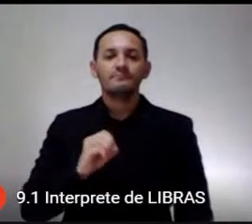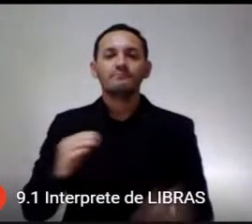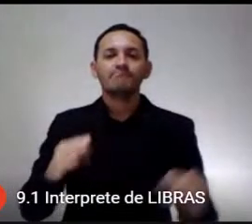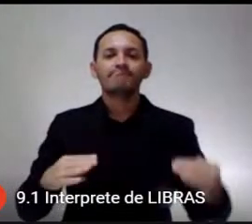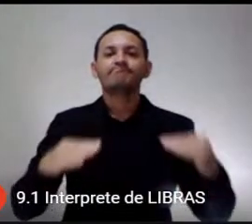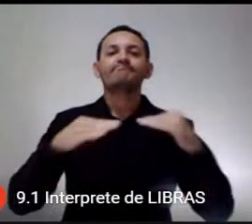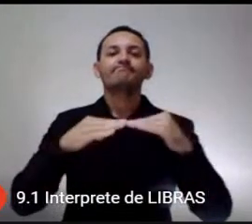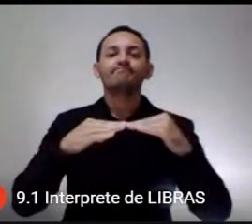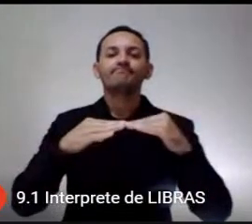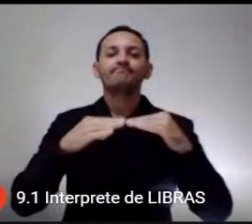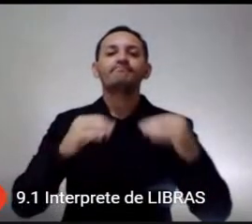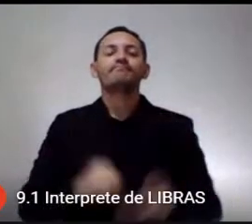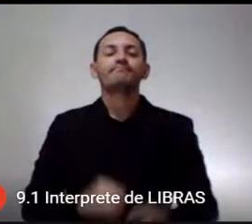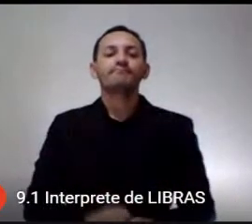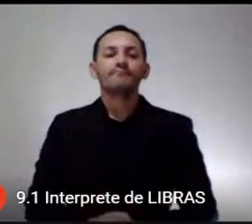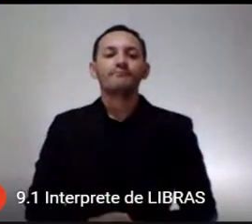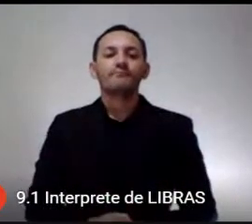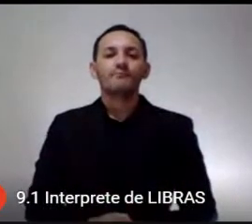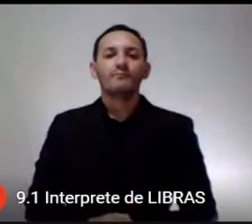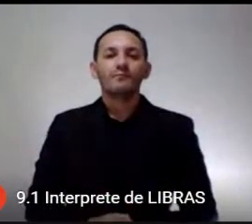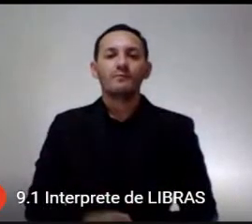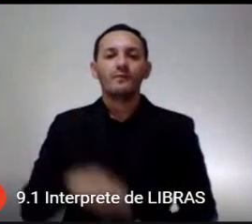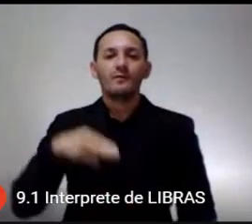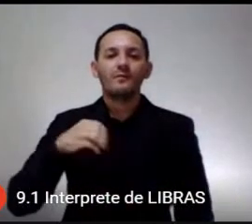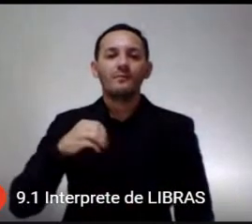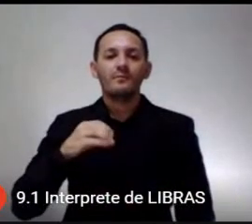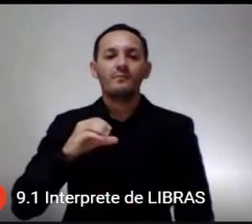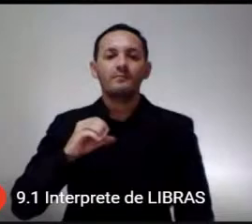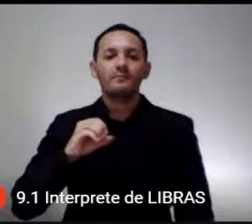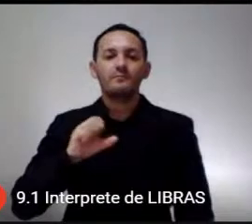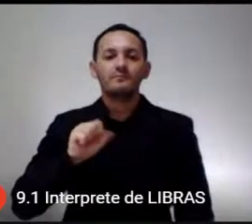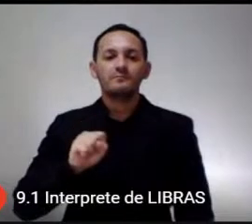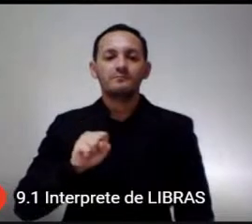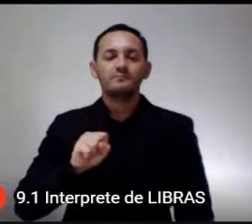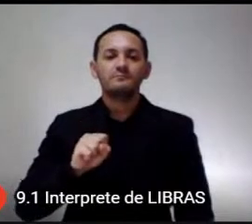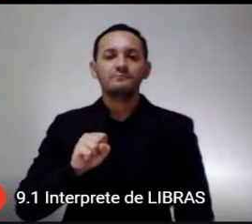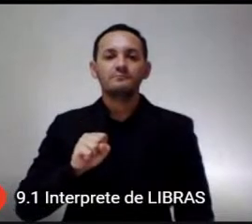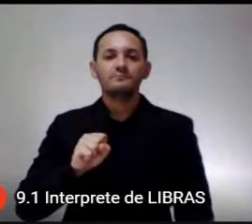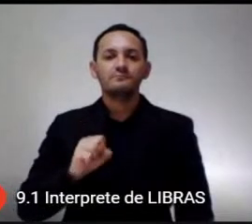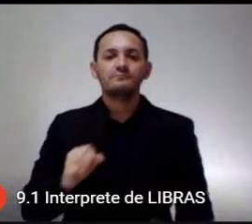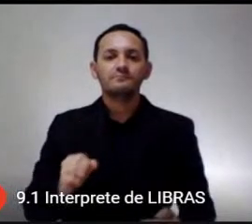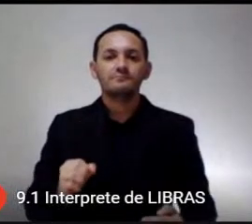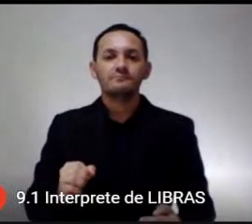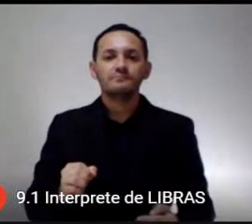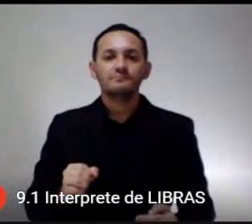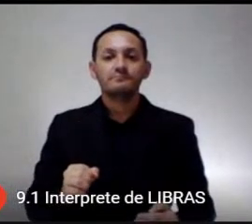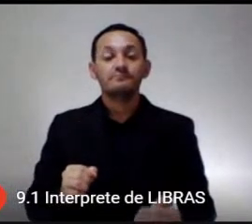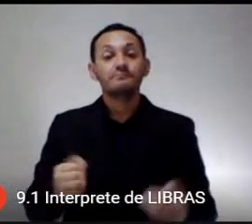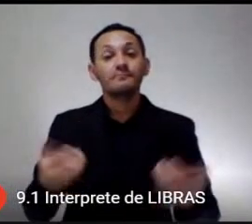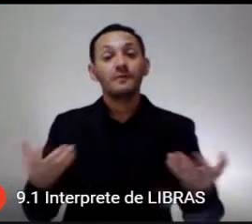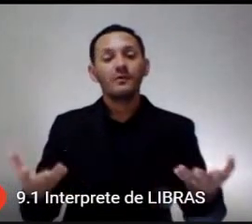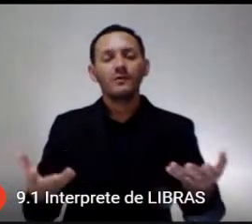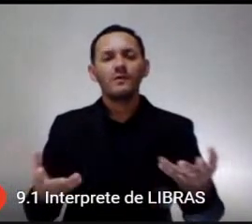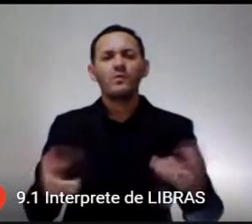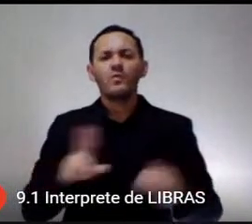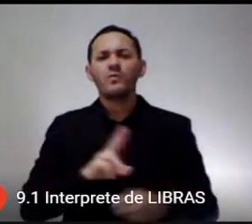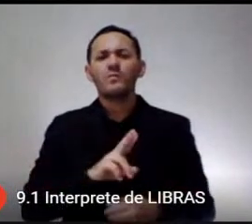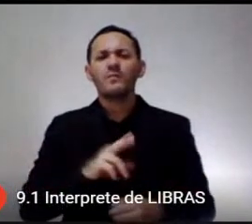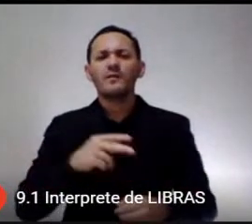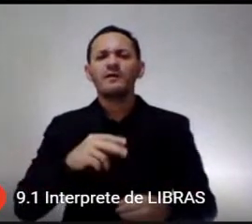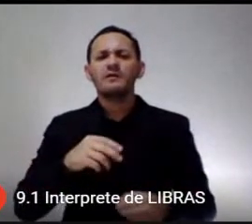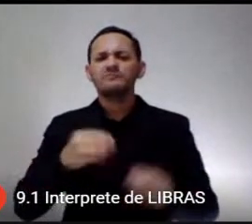Acompanho a relatora, presidente. E desembargador Marco Vilas Boas. No caso, está negando provimento ao recurso